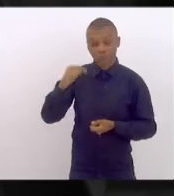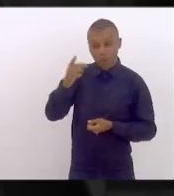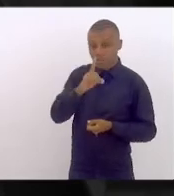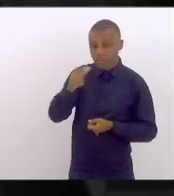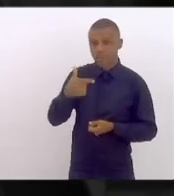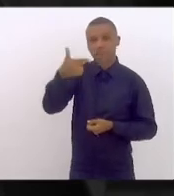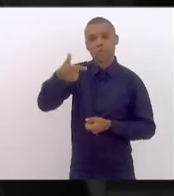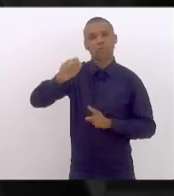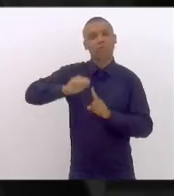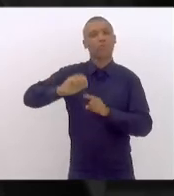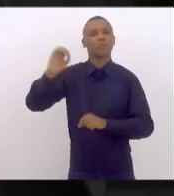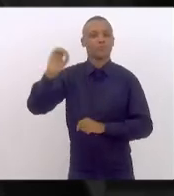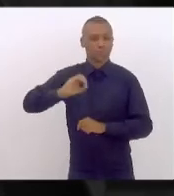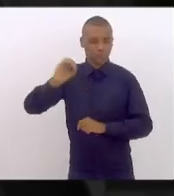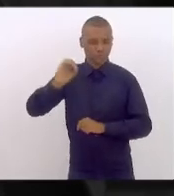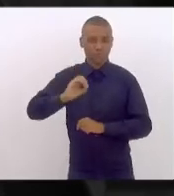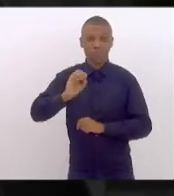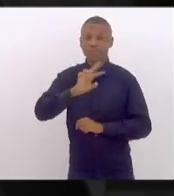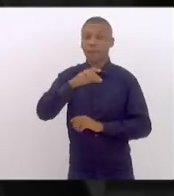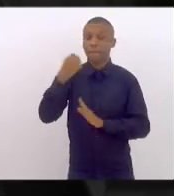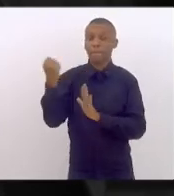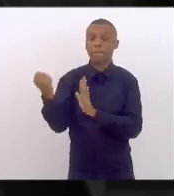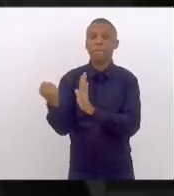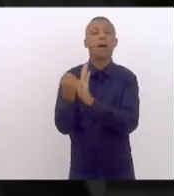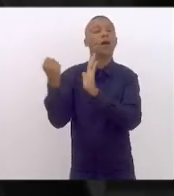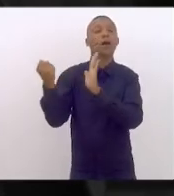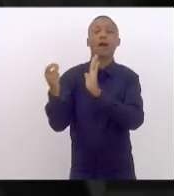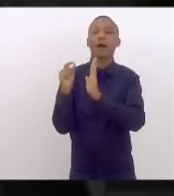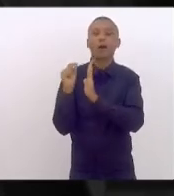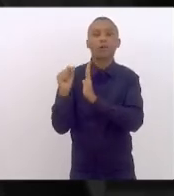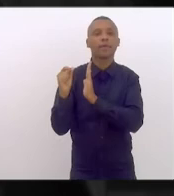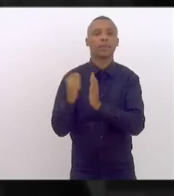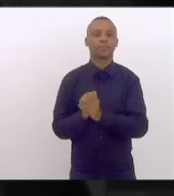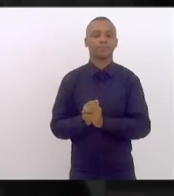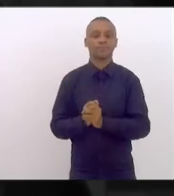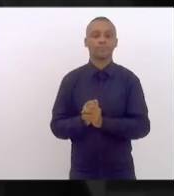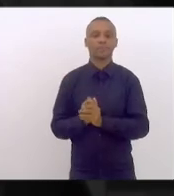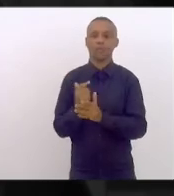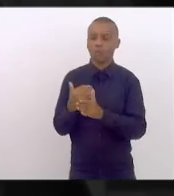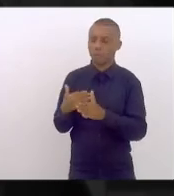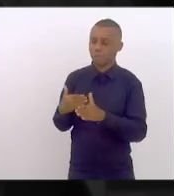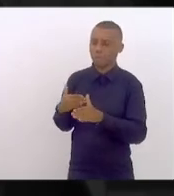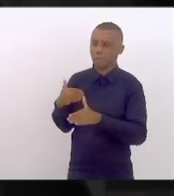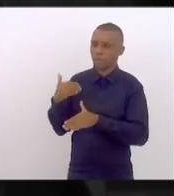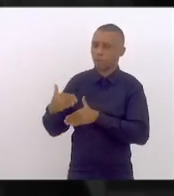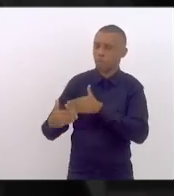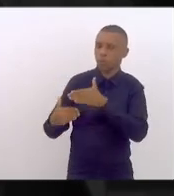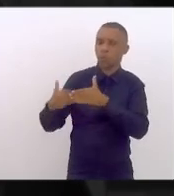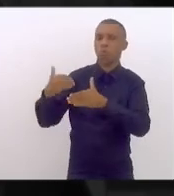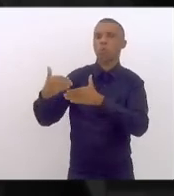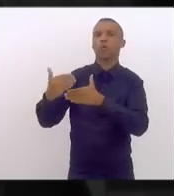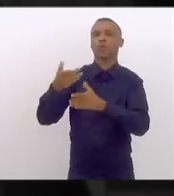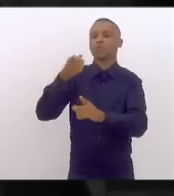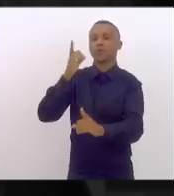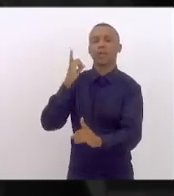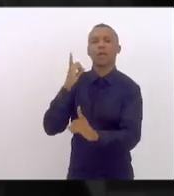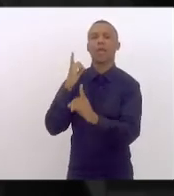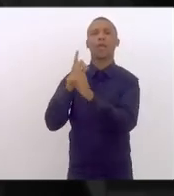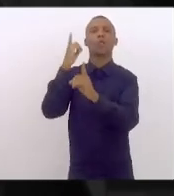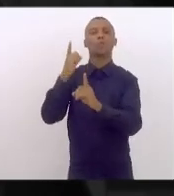dois de outubro demarque um processo de Reencontro